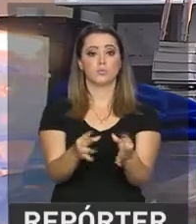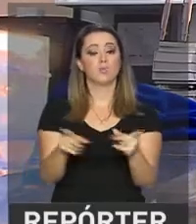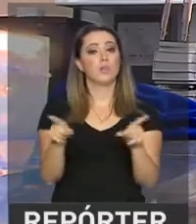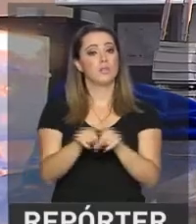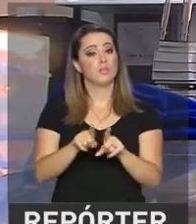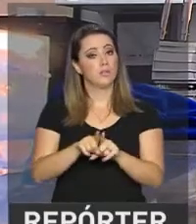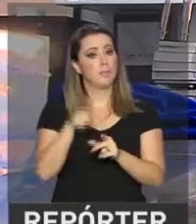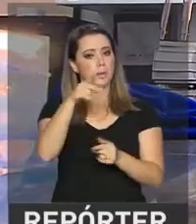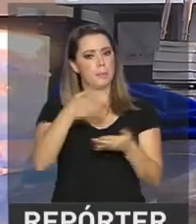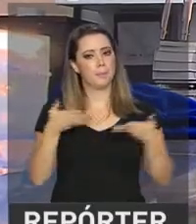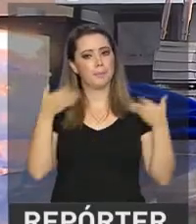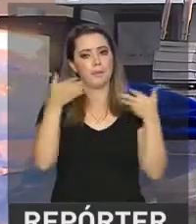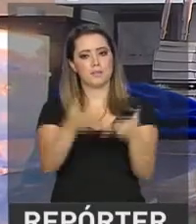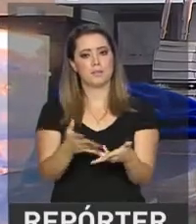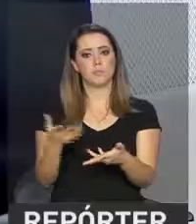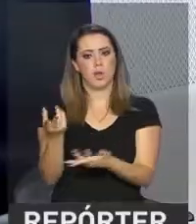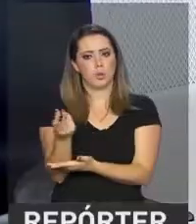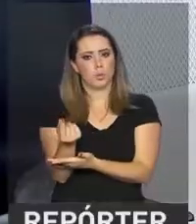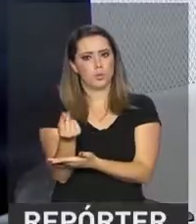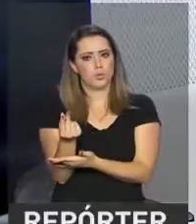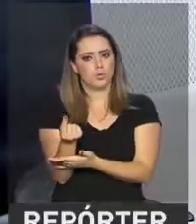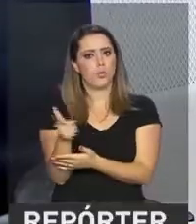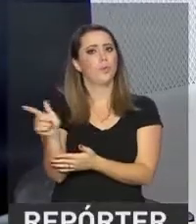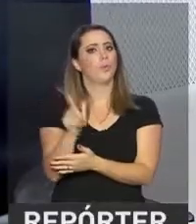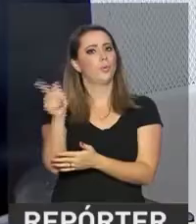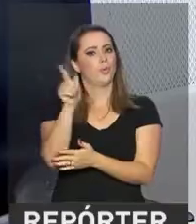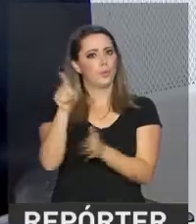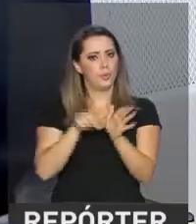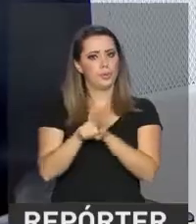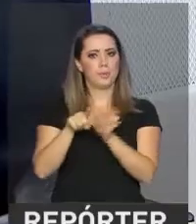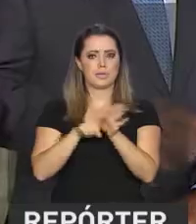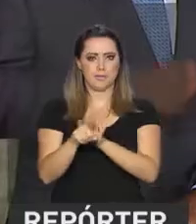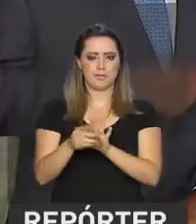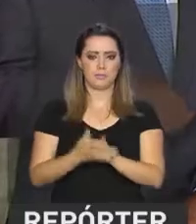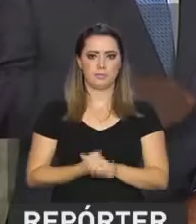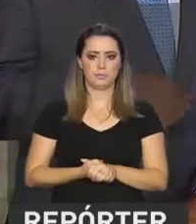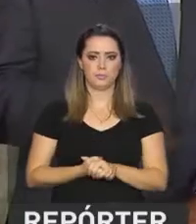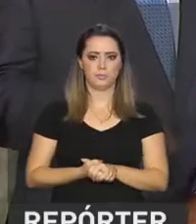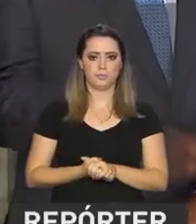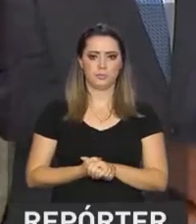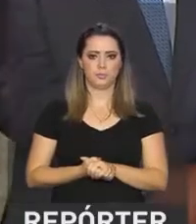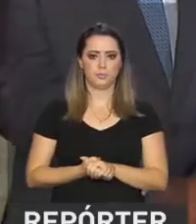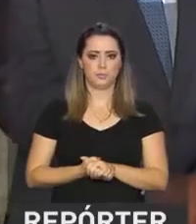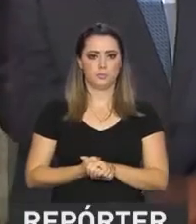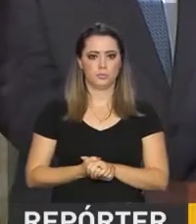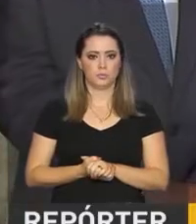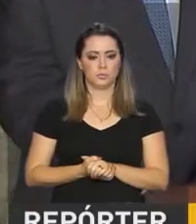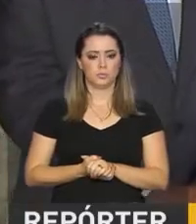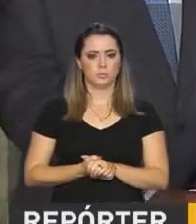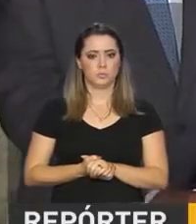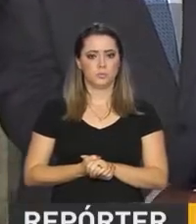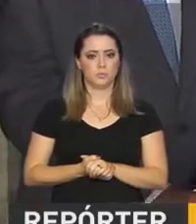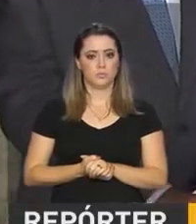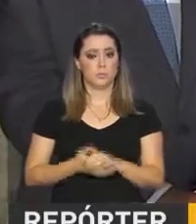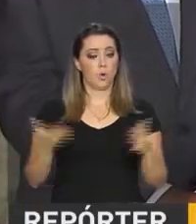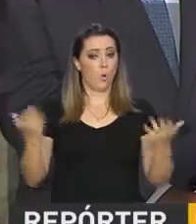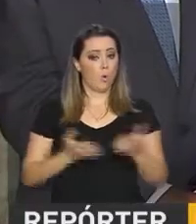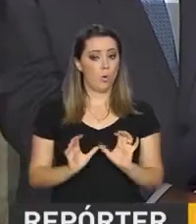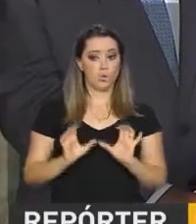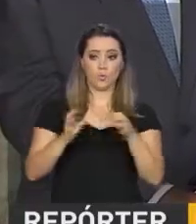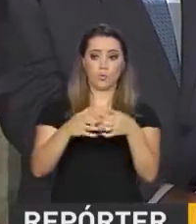também participar dos ganhos obtidos com a pesquisa ea maioria dos de quem está produzindo